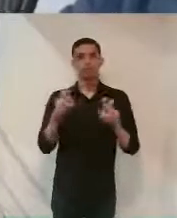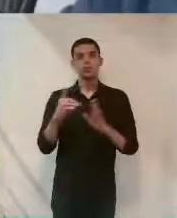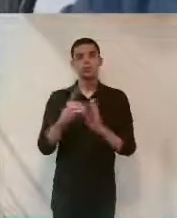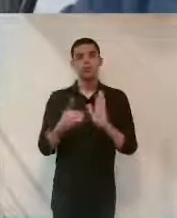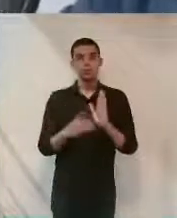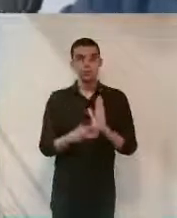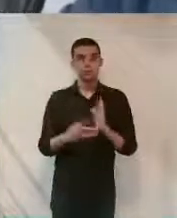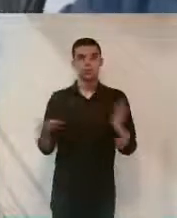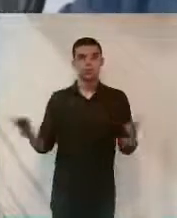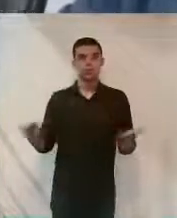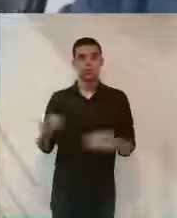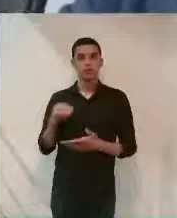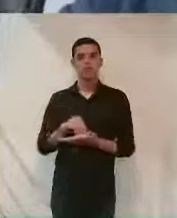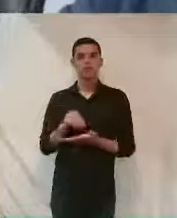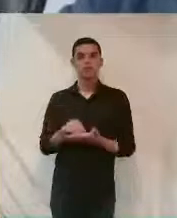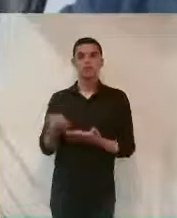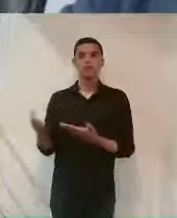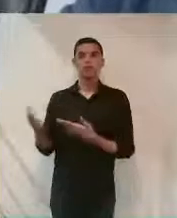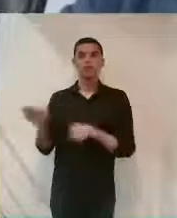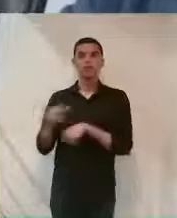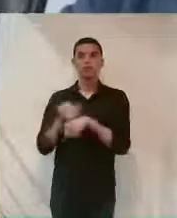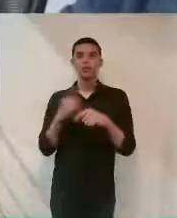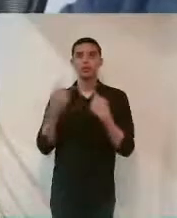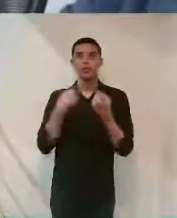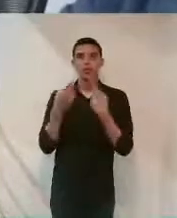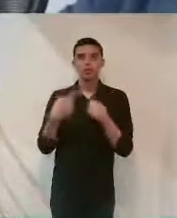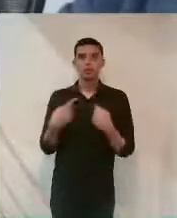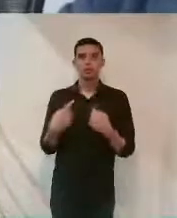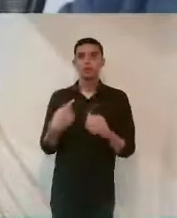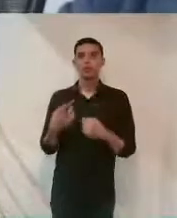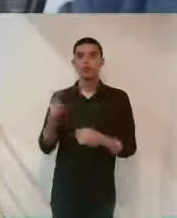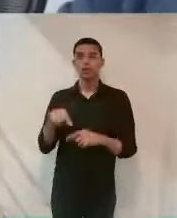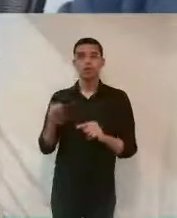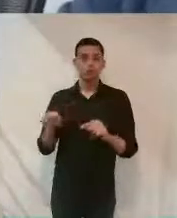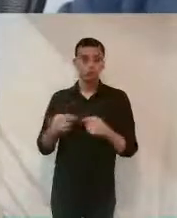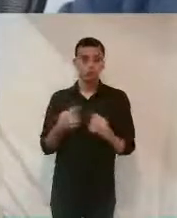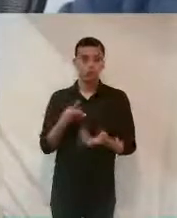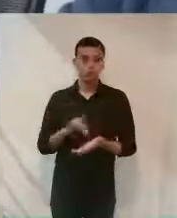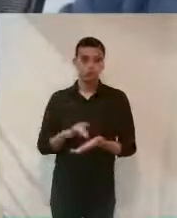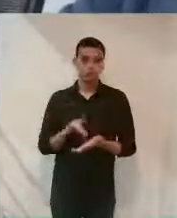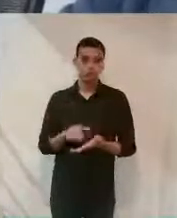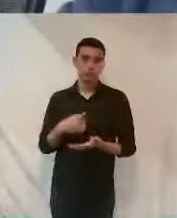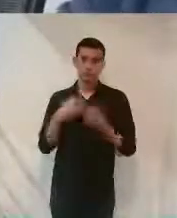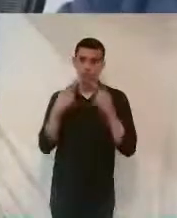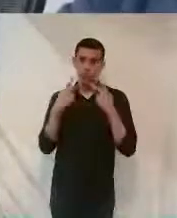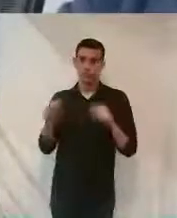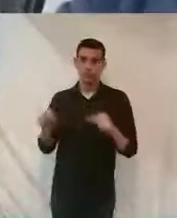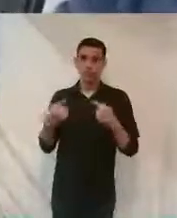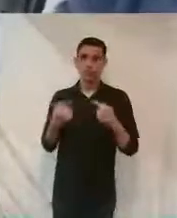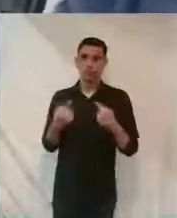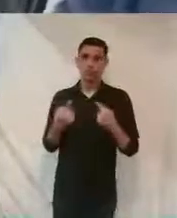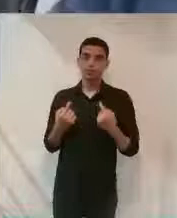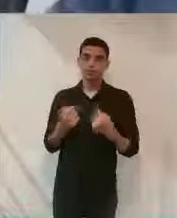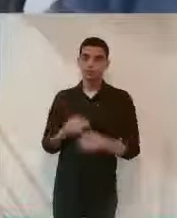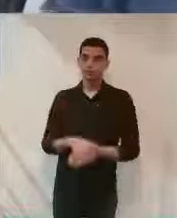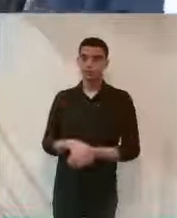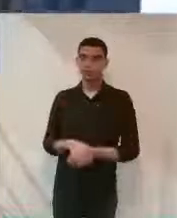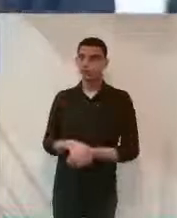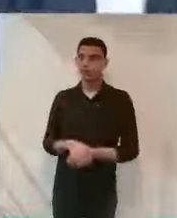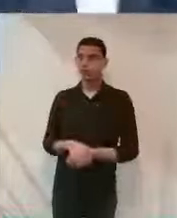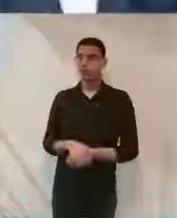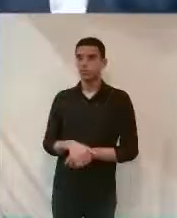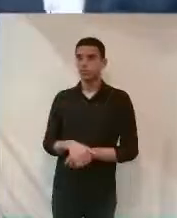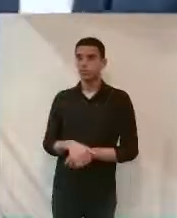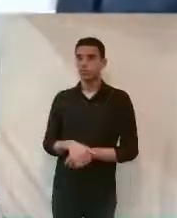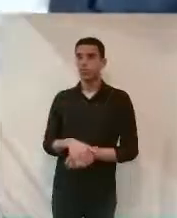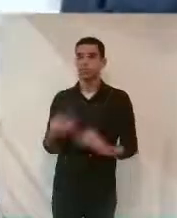consulta pública, que é um desafio, vou falar assim, vou botar esse adjetivo para não falar outro. Tá? Mas a